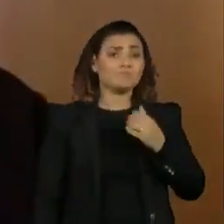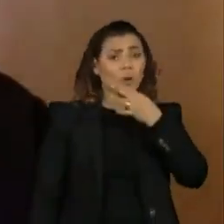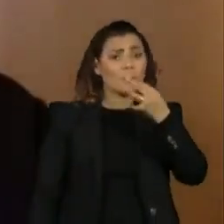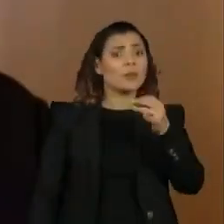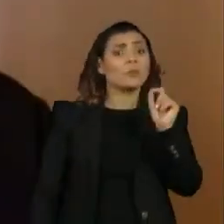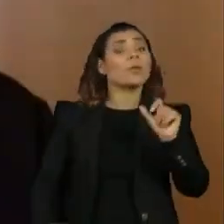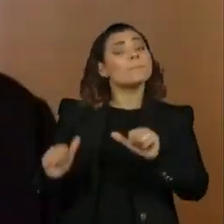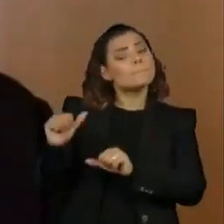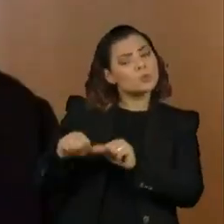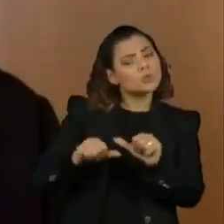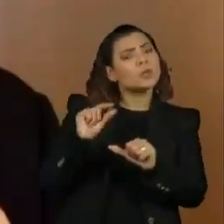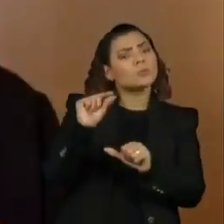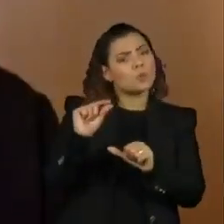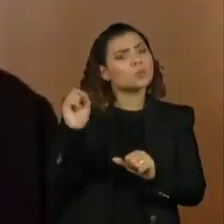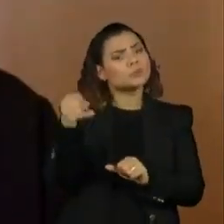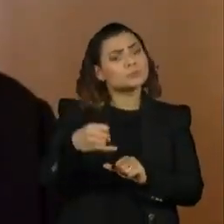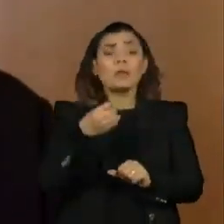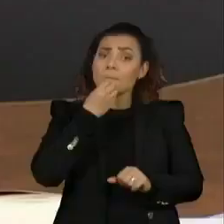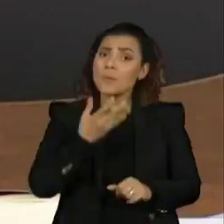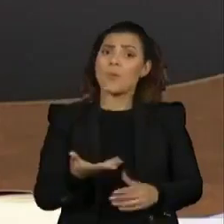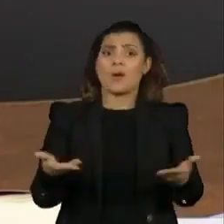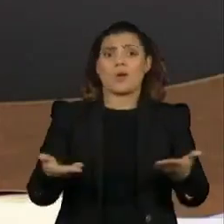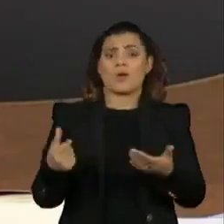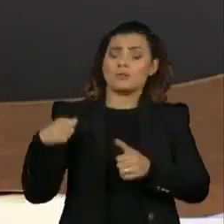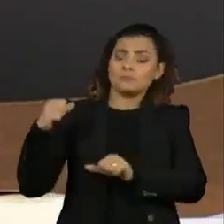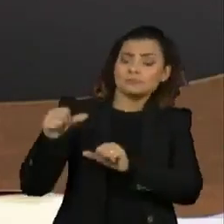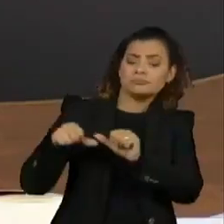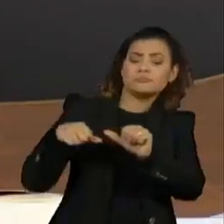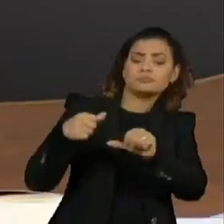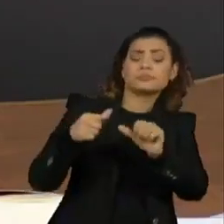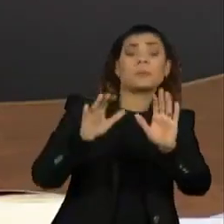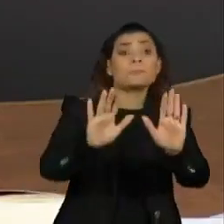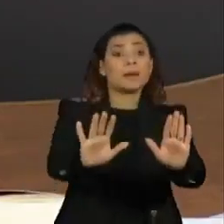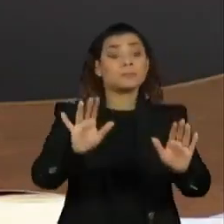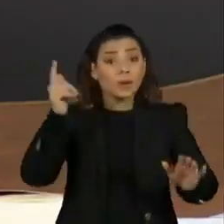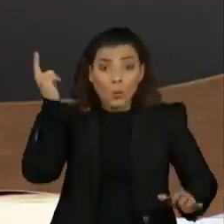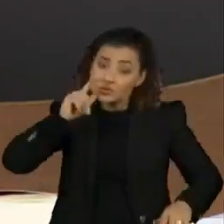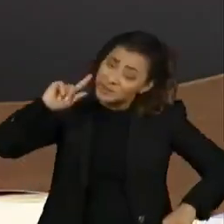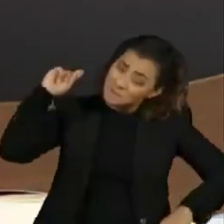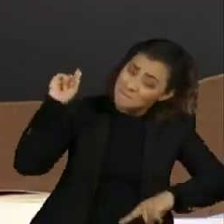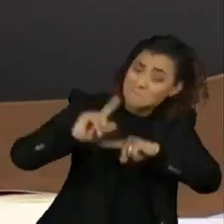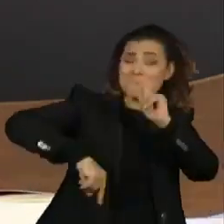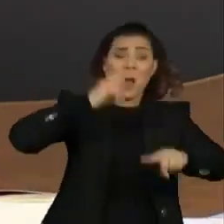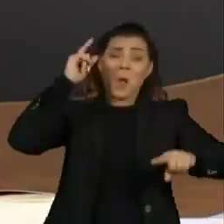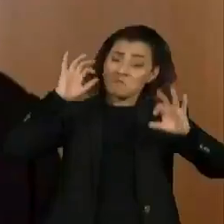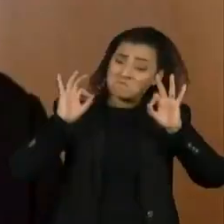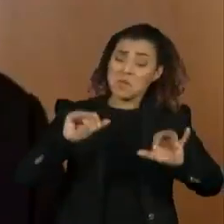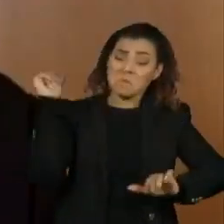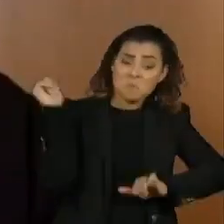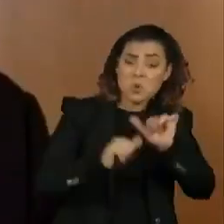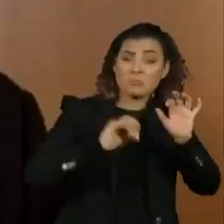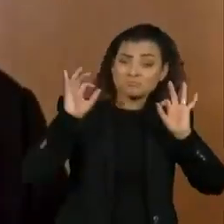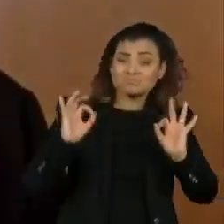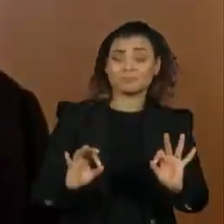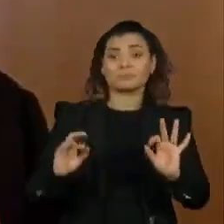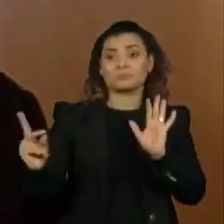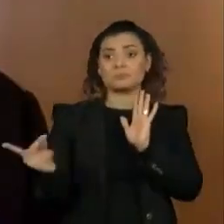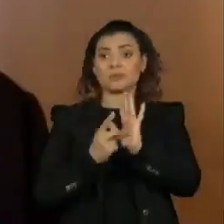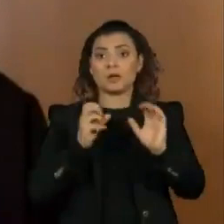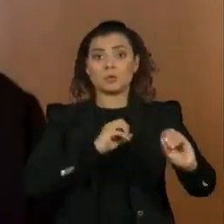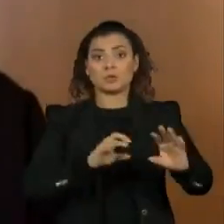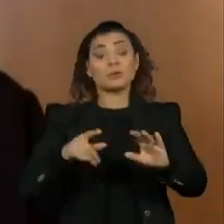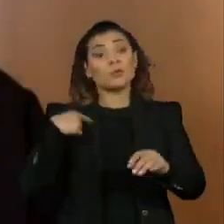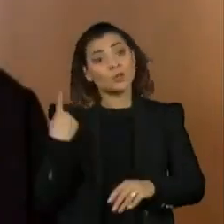está mudando. Isso é muito bem-vindo. Agora, para que essa mudança realmente se consolide, na hora